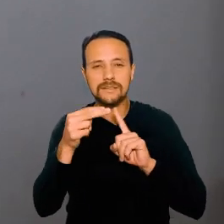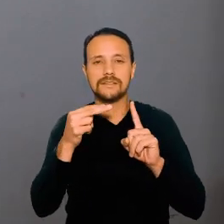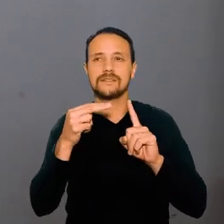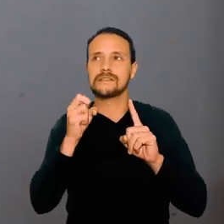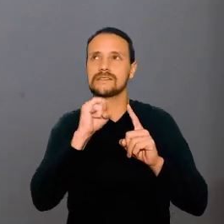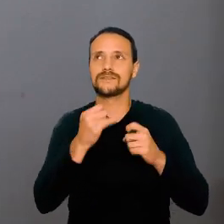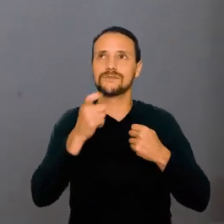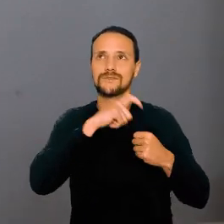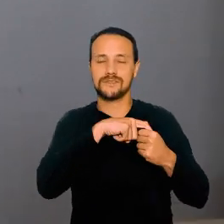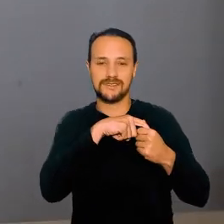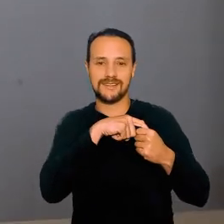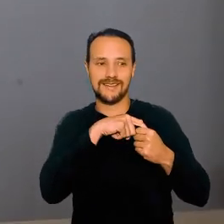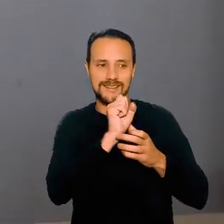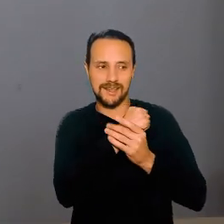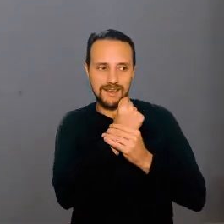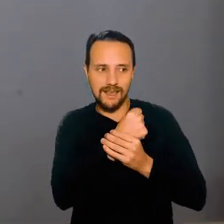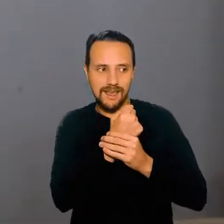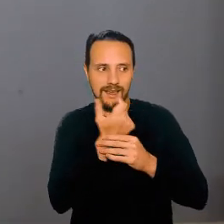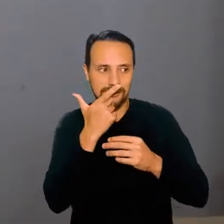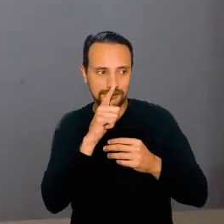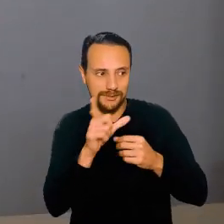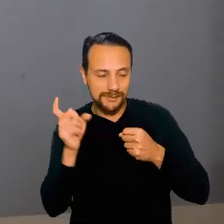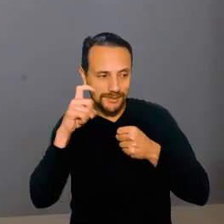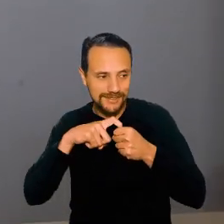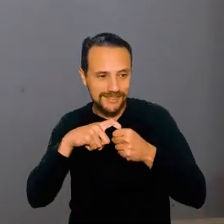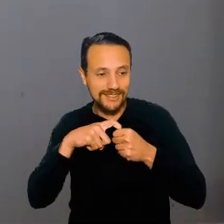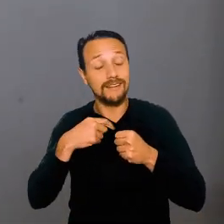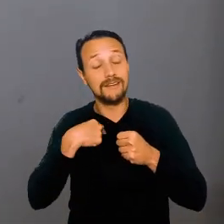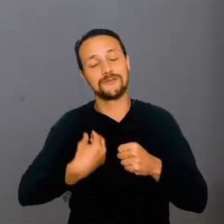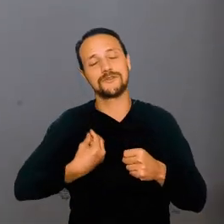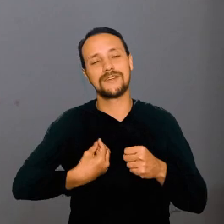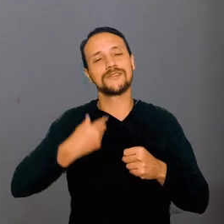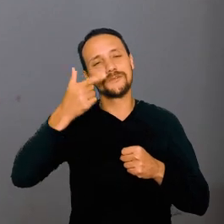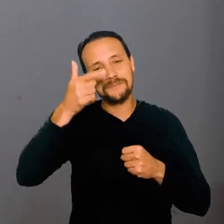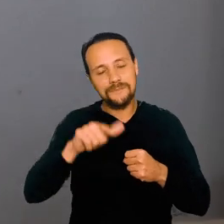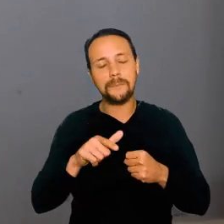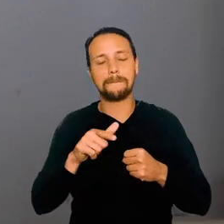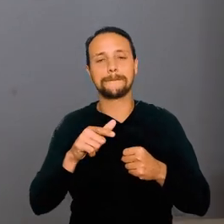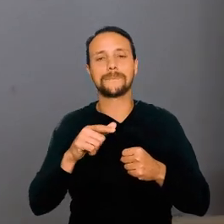E vim falar um pouquinho da minha história aqui. Eu